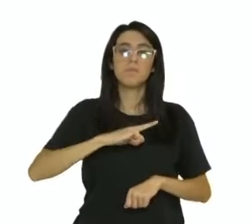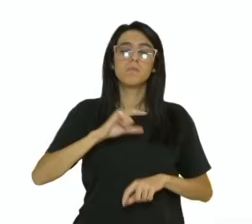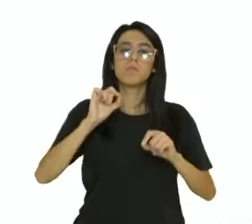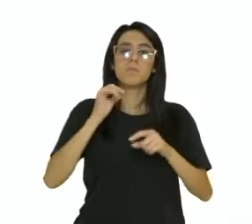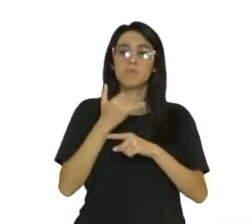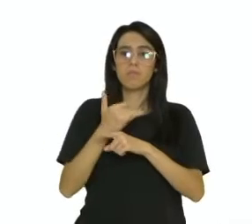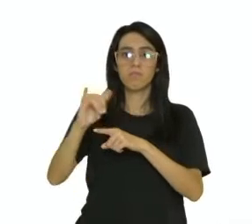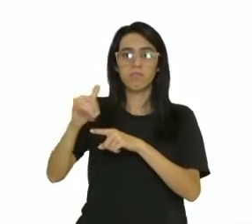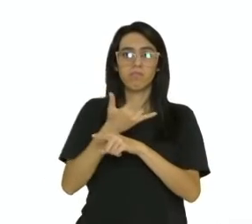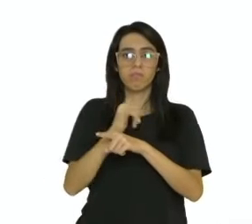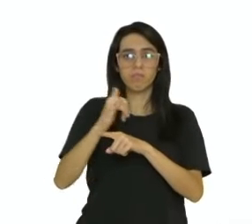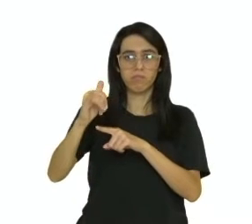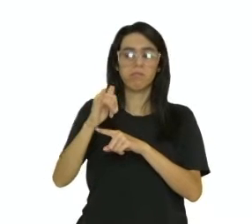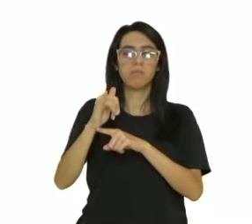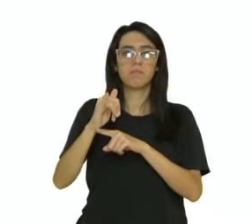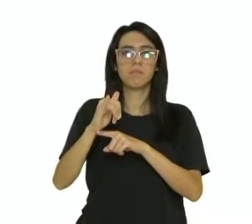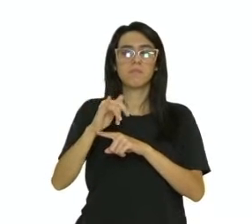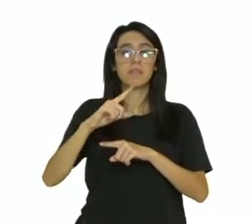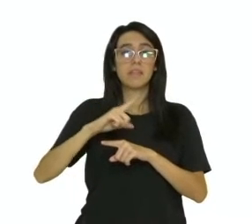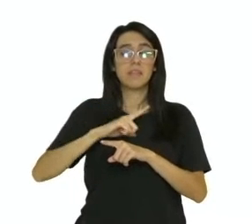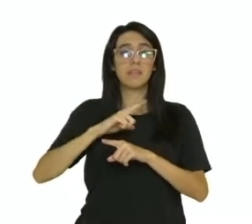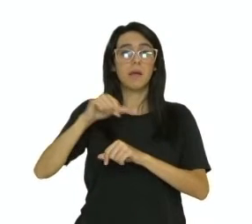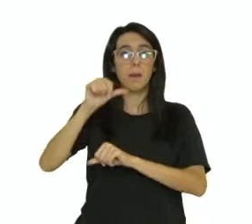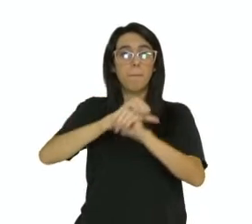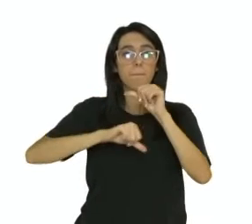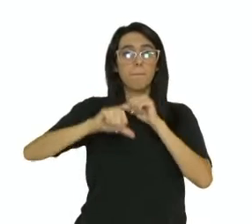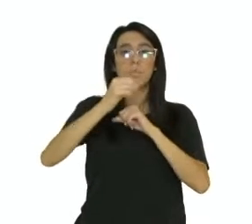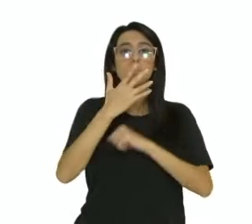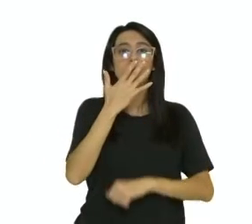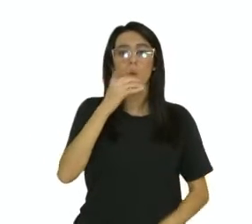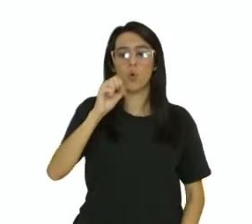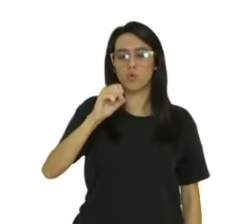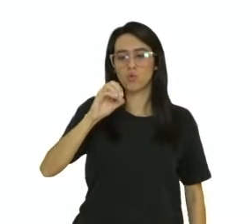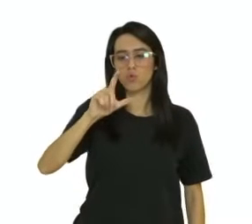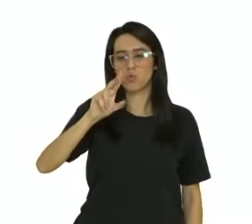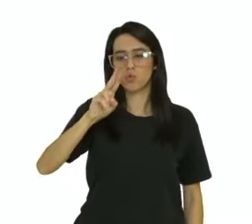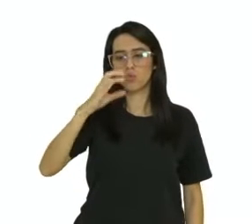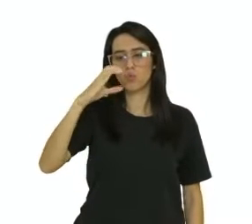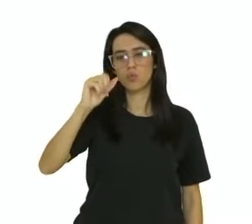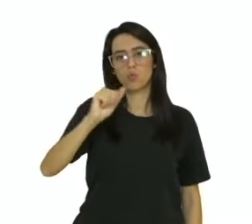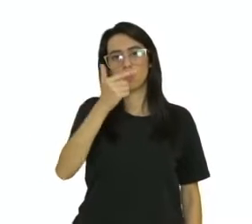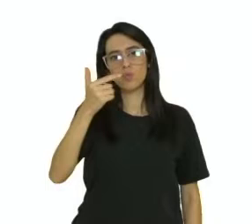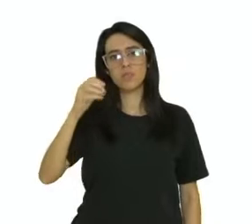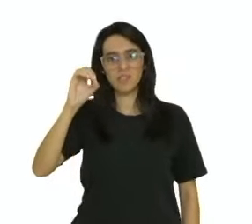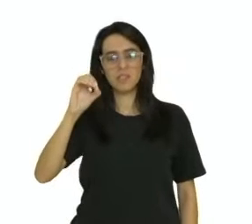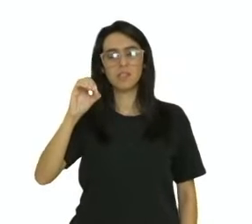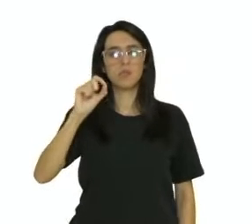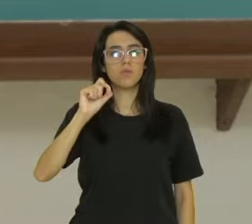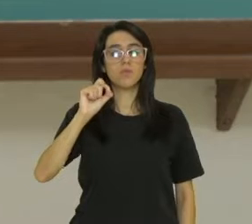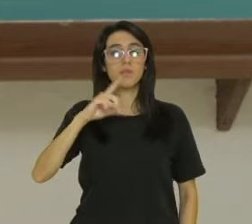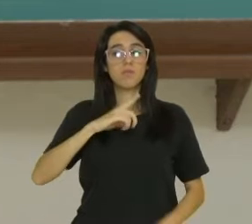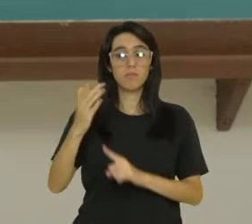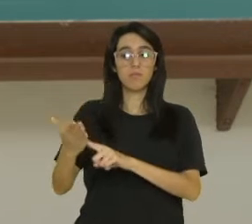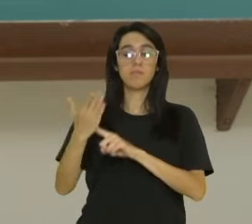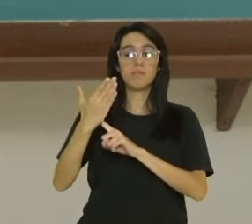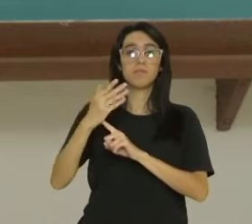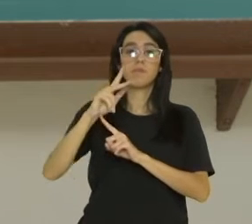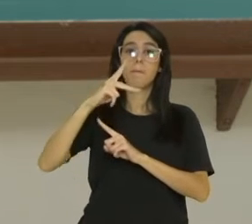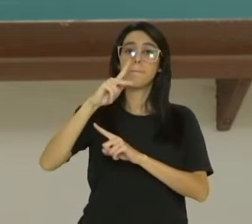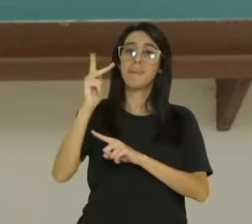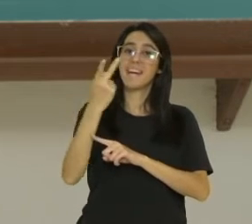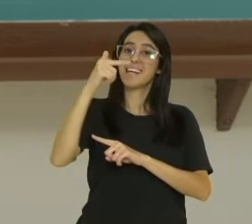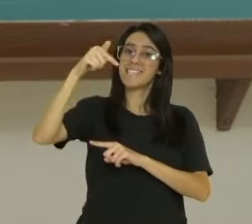corrente elétrica em solução aquosa e alteram a cor da solução quando estão na presença de indicadores, mostrando o pH inferior a